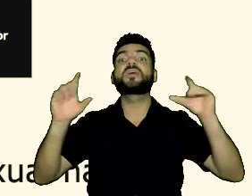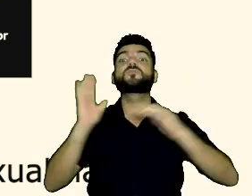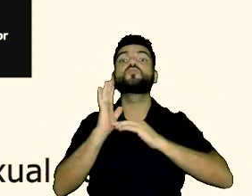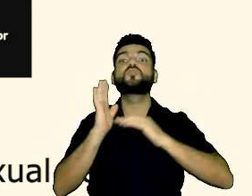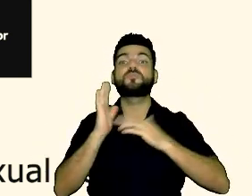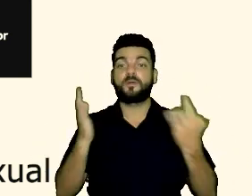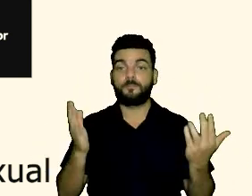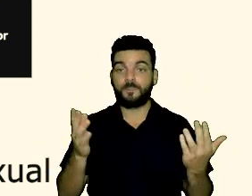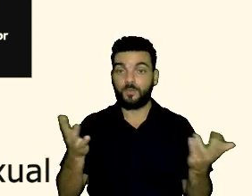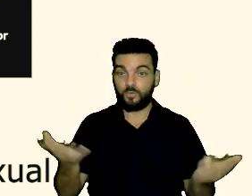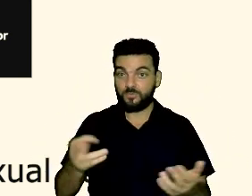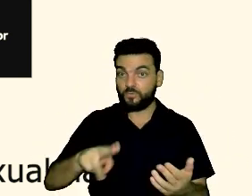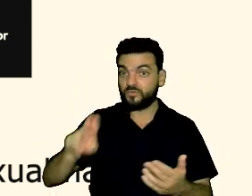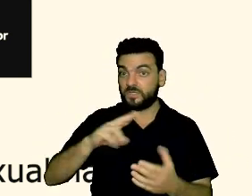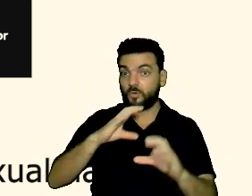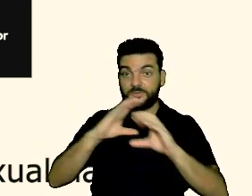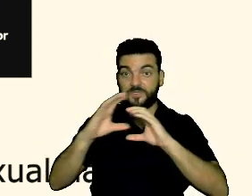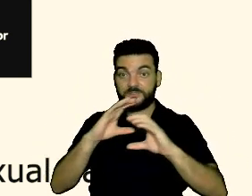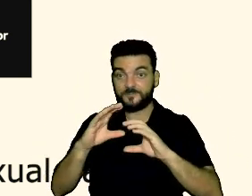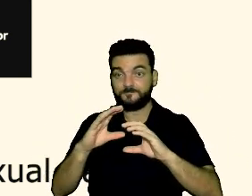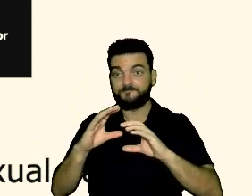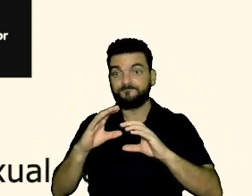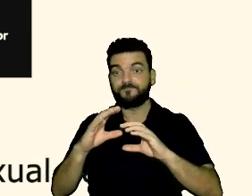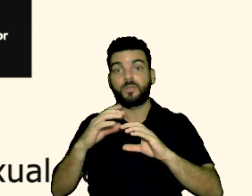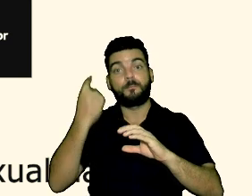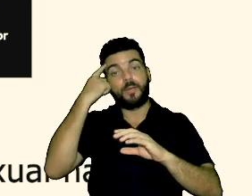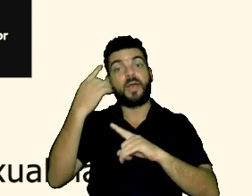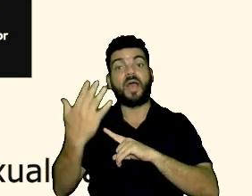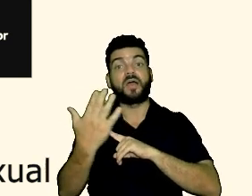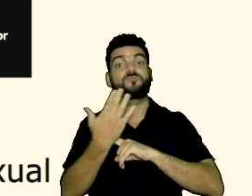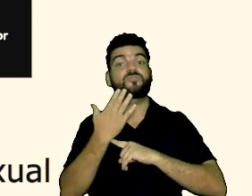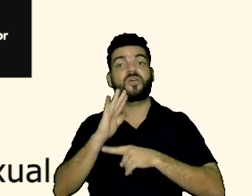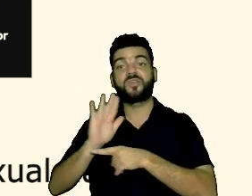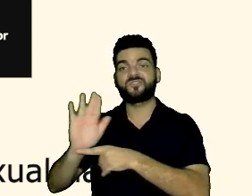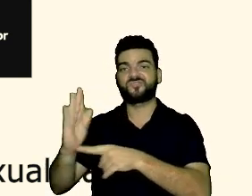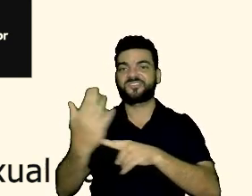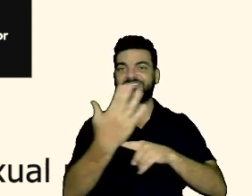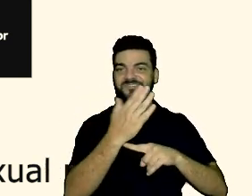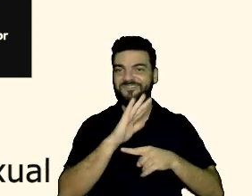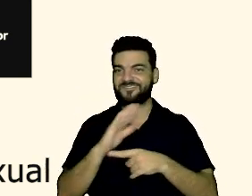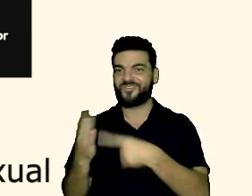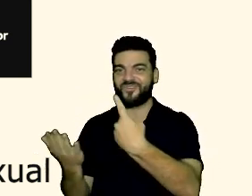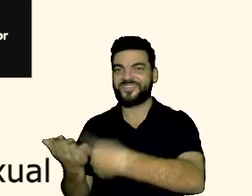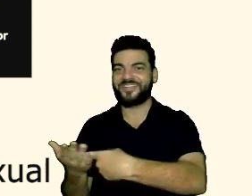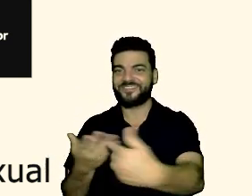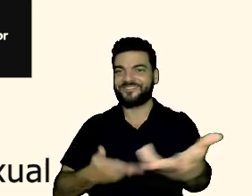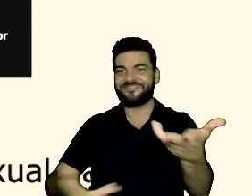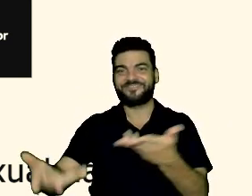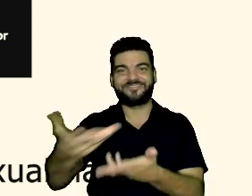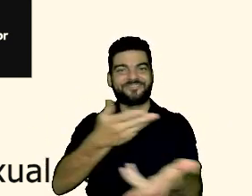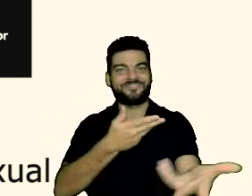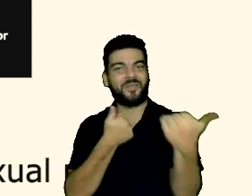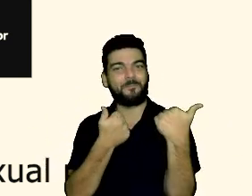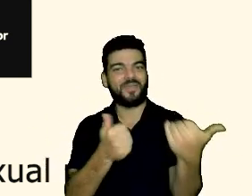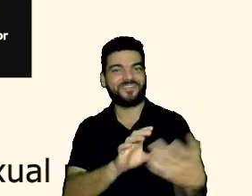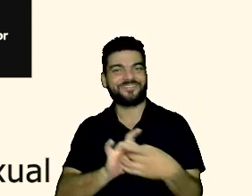favor, né, para estabelecer essas relações mais saudáveis. Muito obrigada.